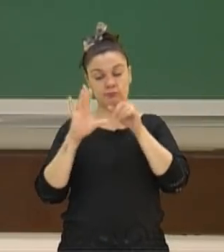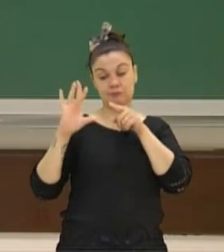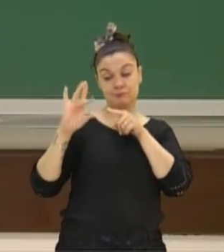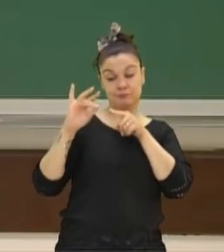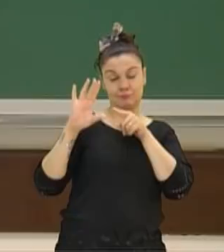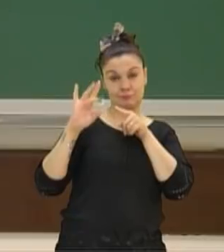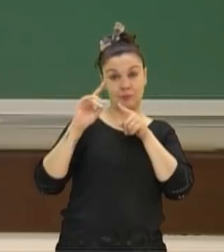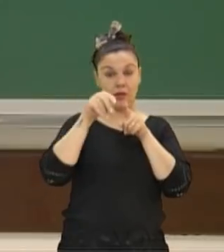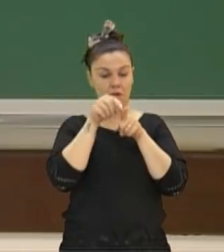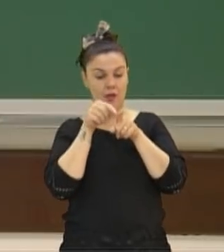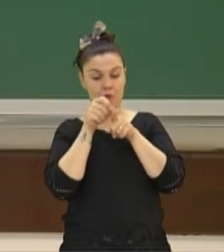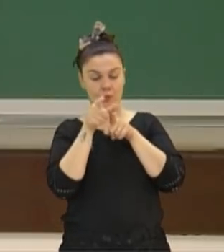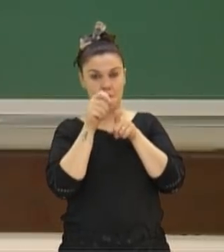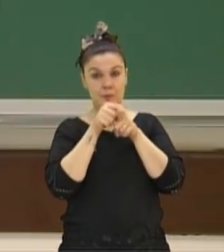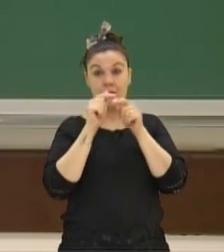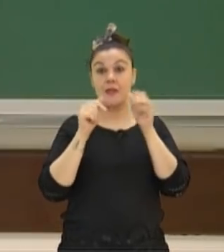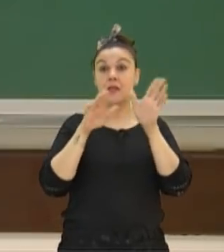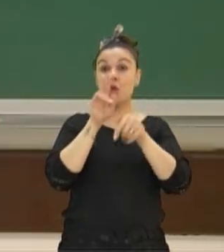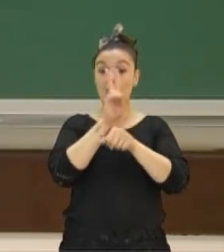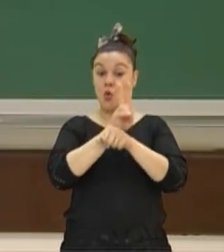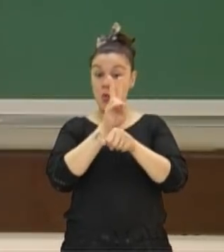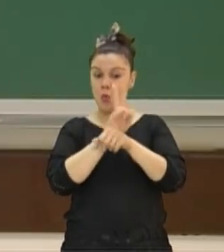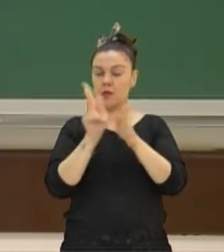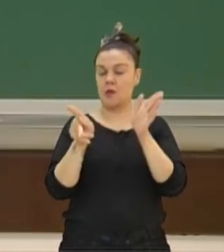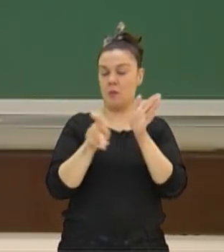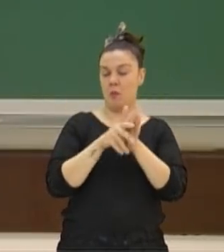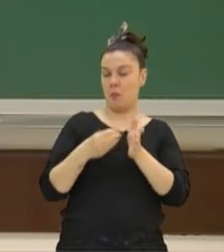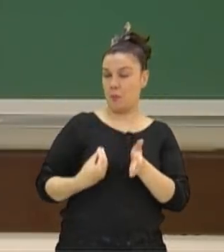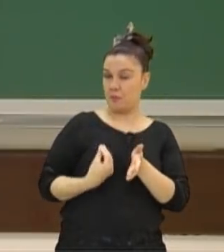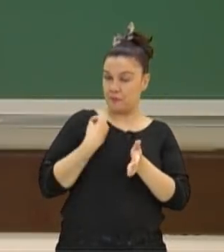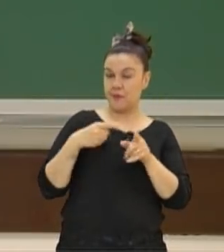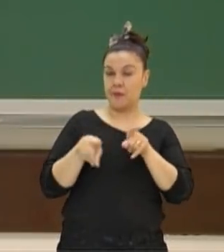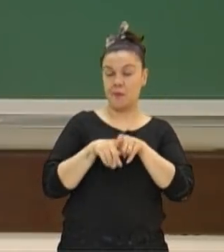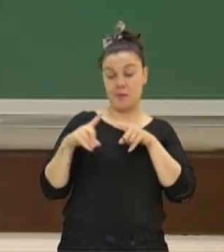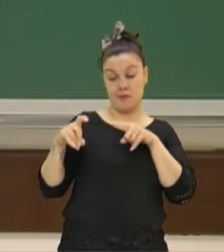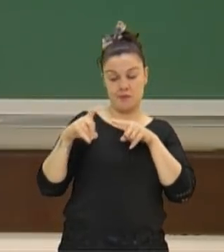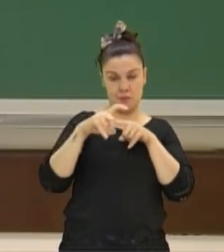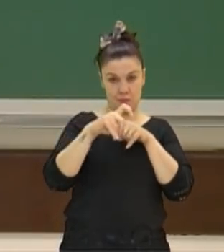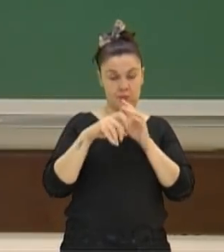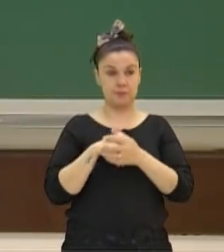líquido seminal, que nutre e mantém vivos os espermatozoides.